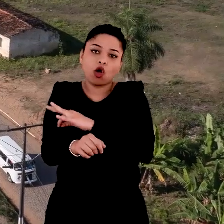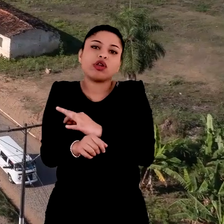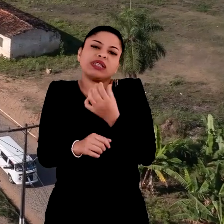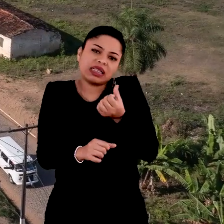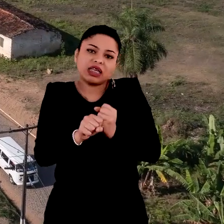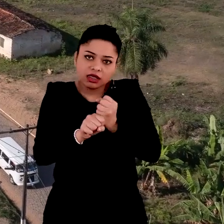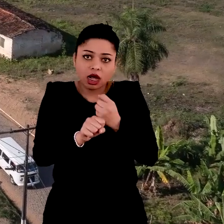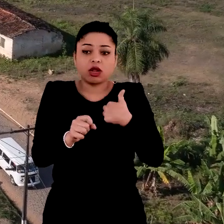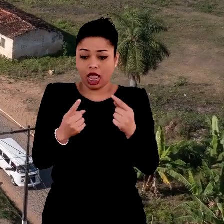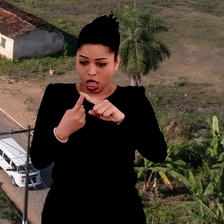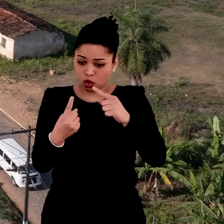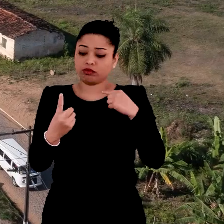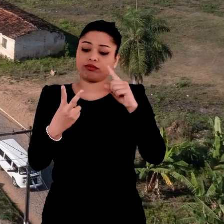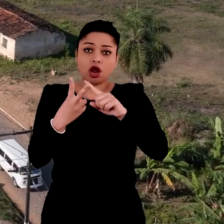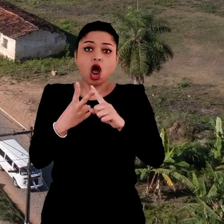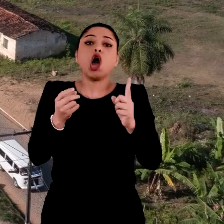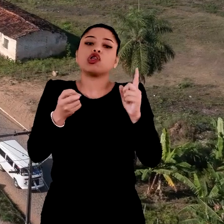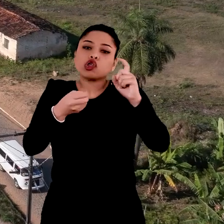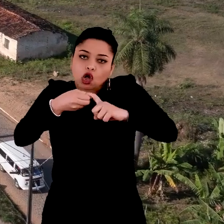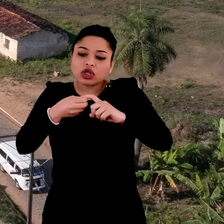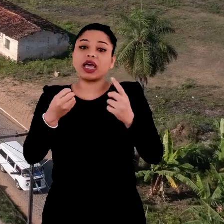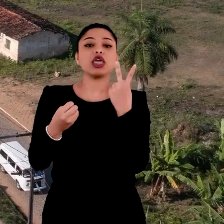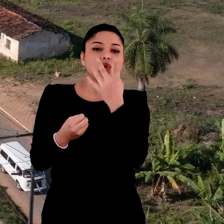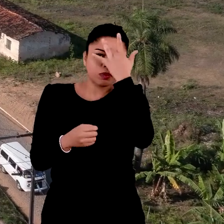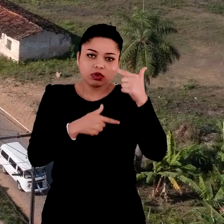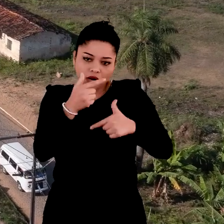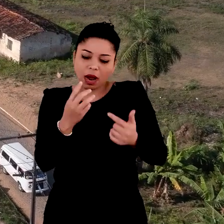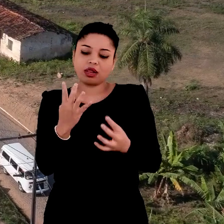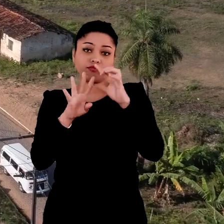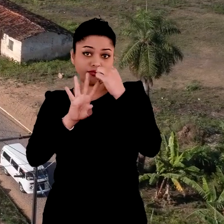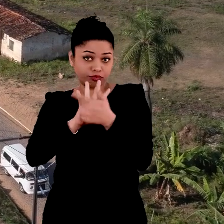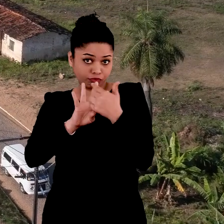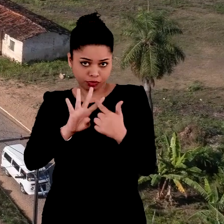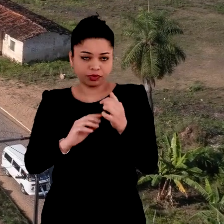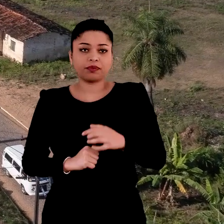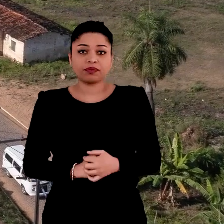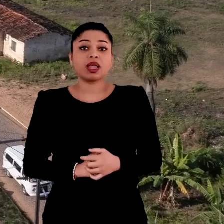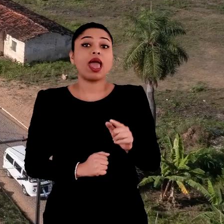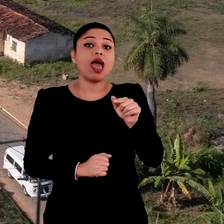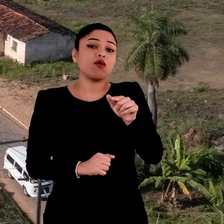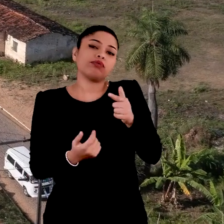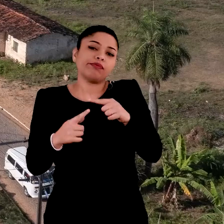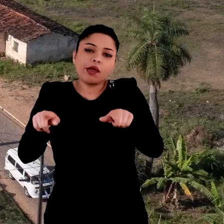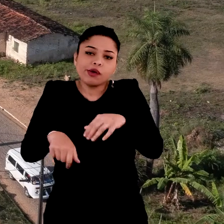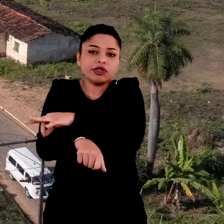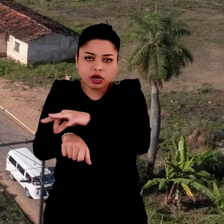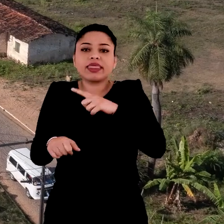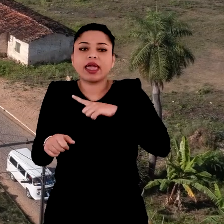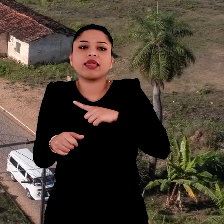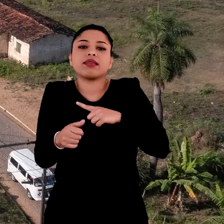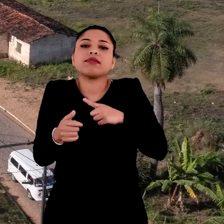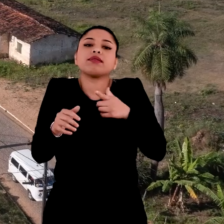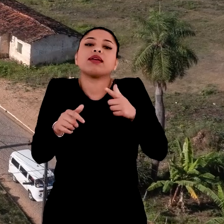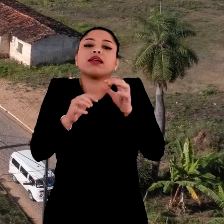Populares foi um desafio muito grande. Apesar da temática ser algo que a gente tem bastante acesso por tratar de habitação, a gente teve um grande